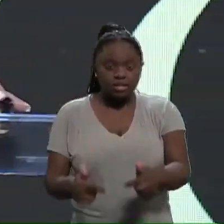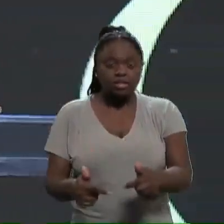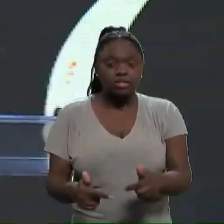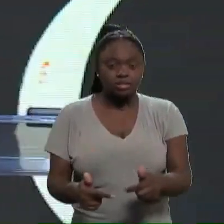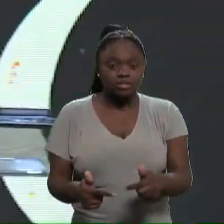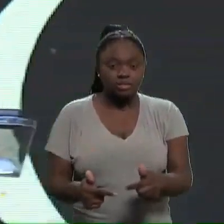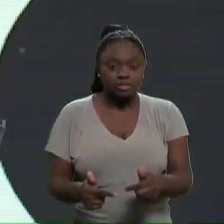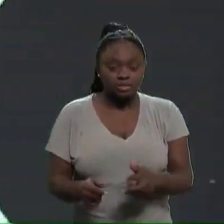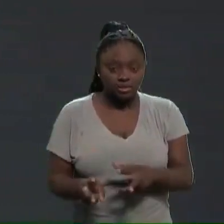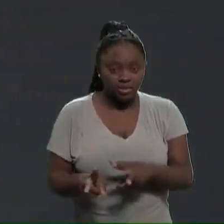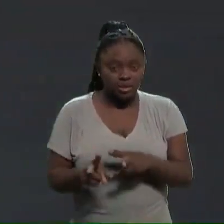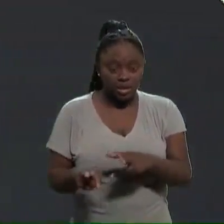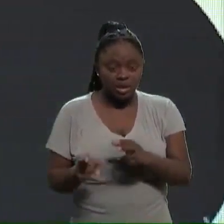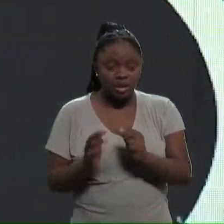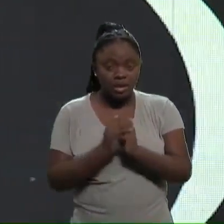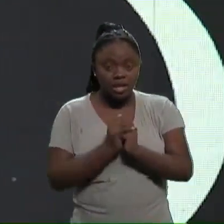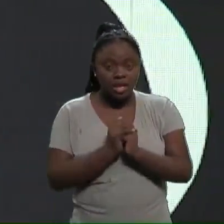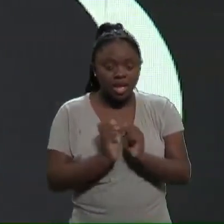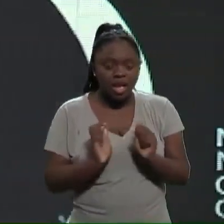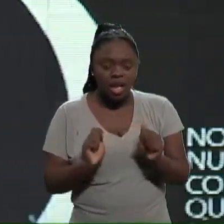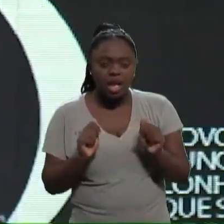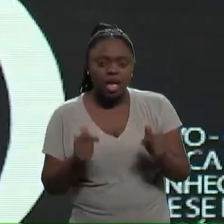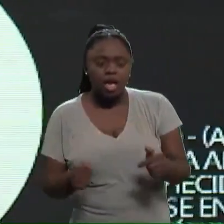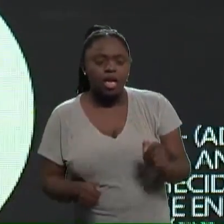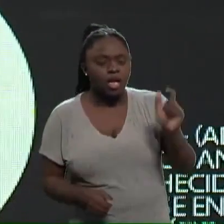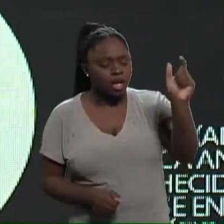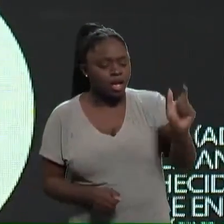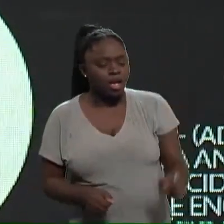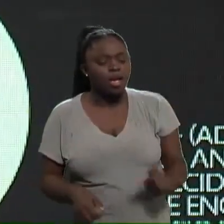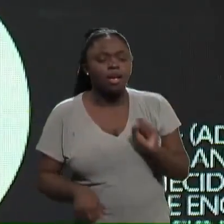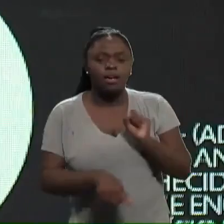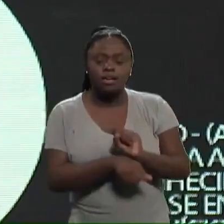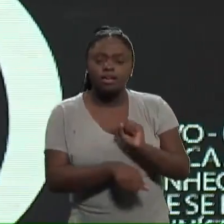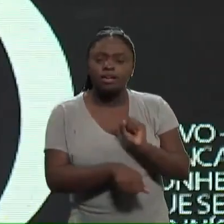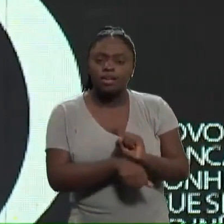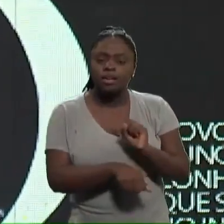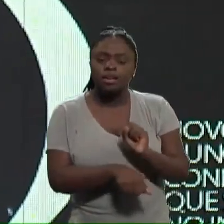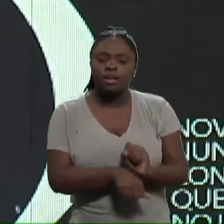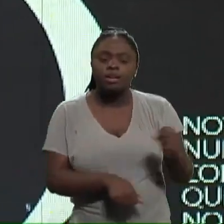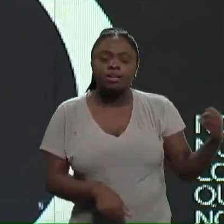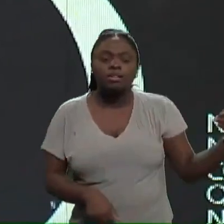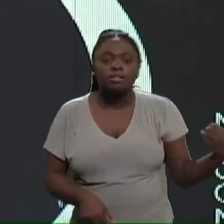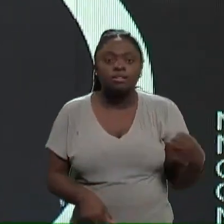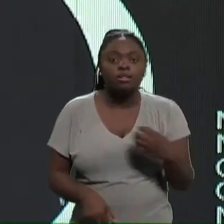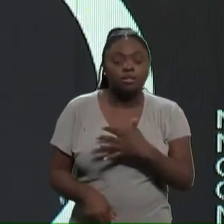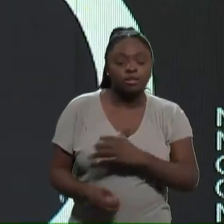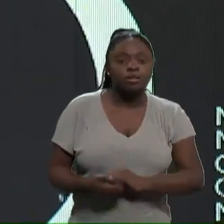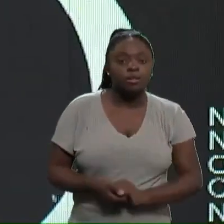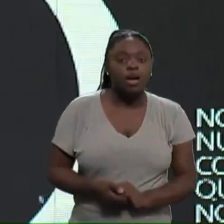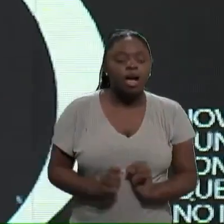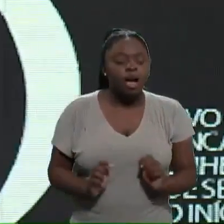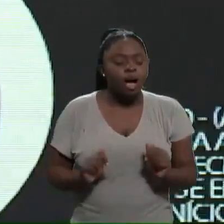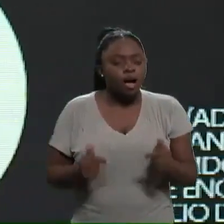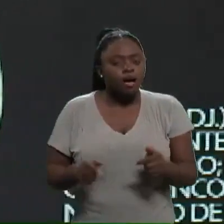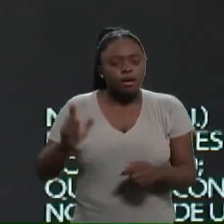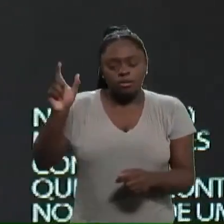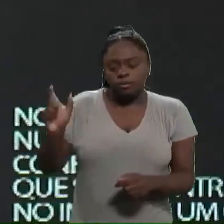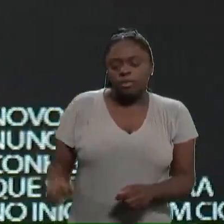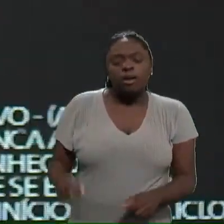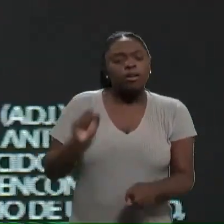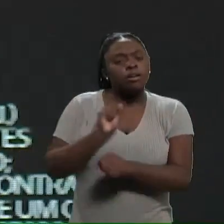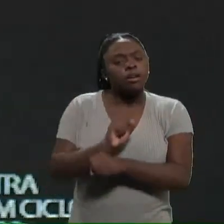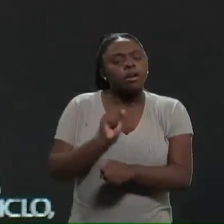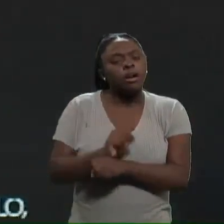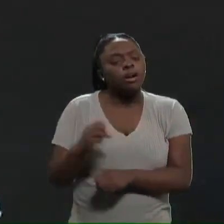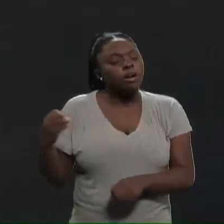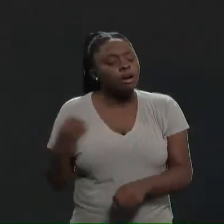manhã. Haja como quem está esperando algo individualizado e não coletivo. Haja como alguém que está esperando algo